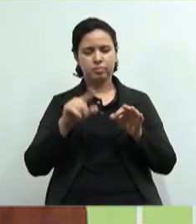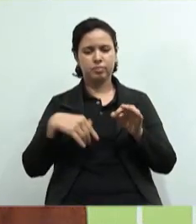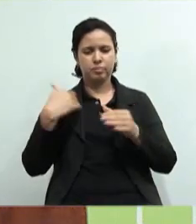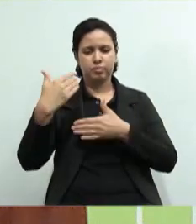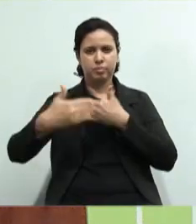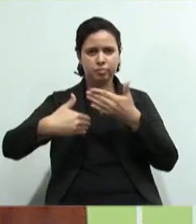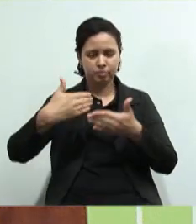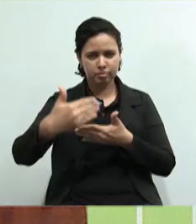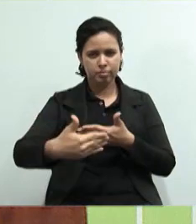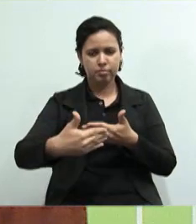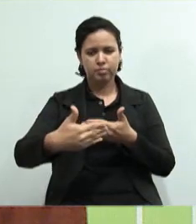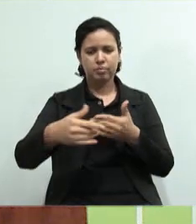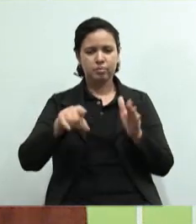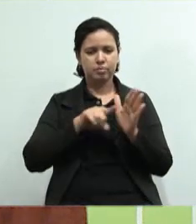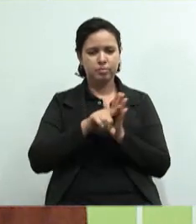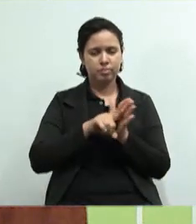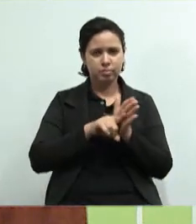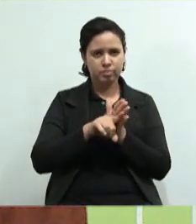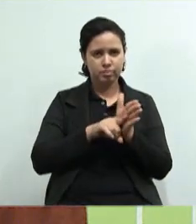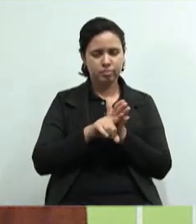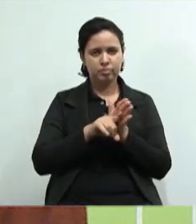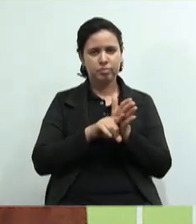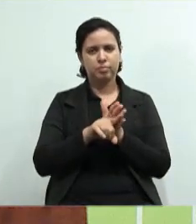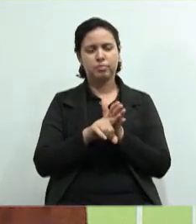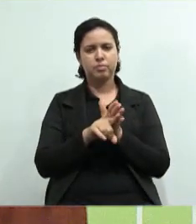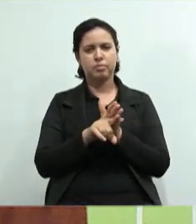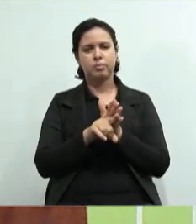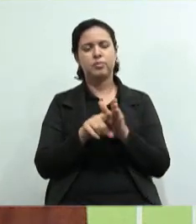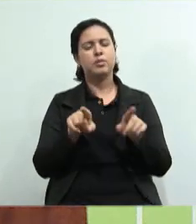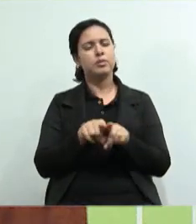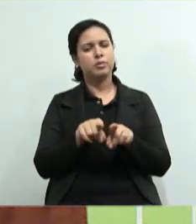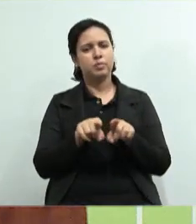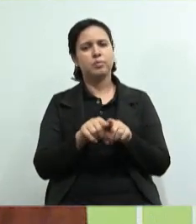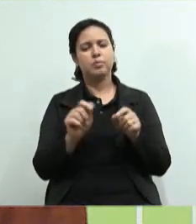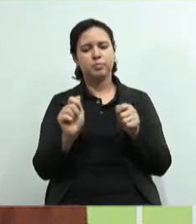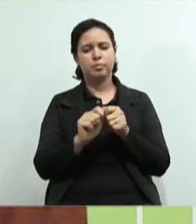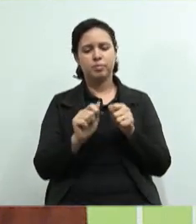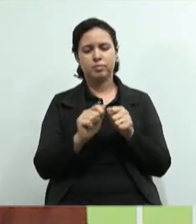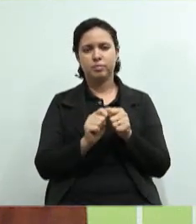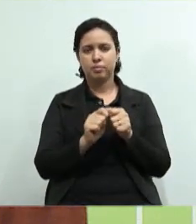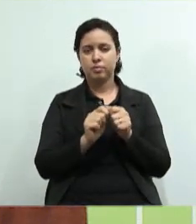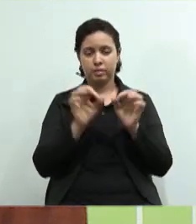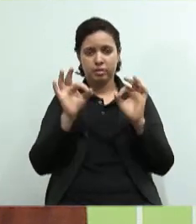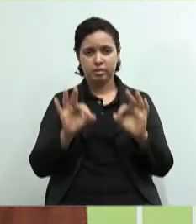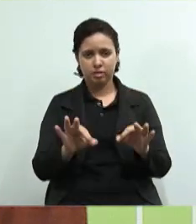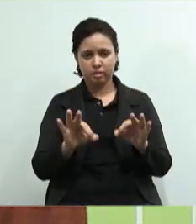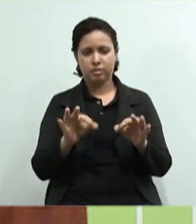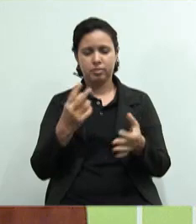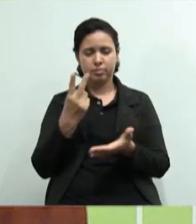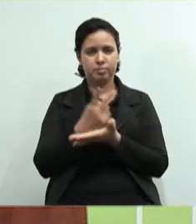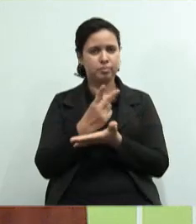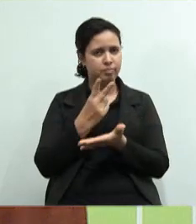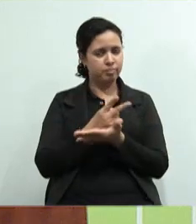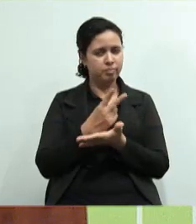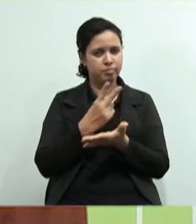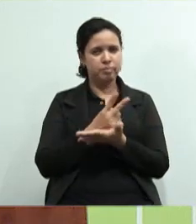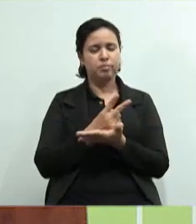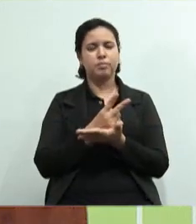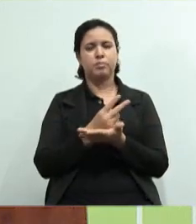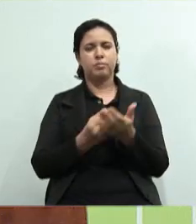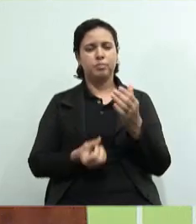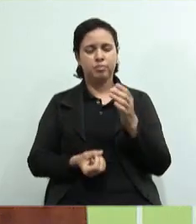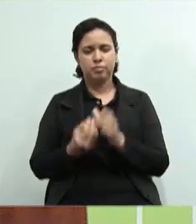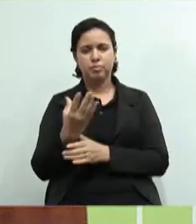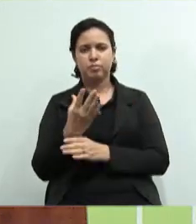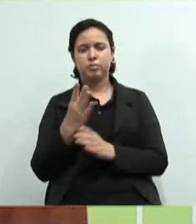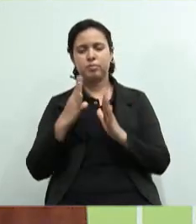desenvolver, checar, né? Verificar e agir. Deu certo? Vamos criar um padrão. Não